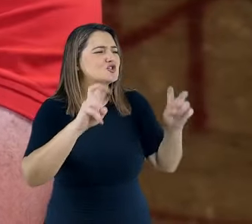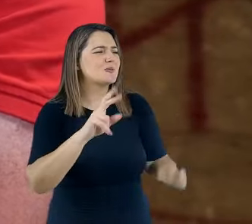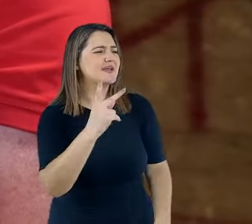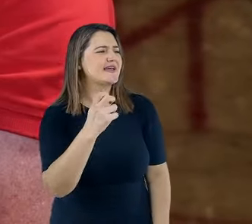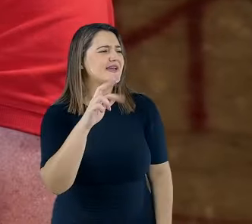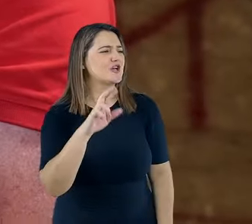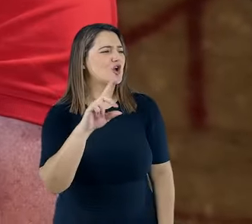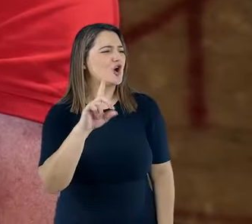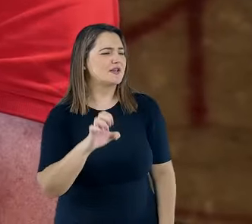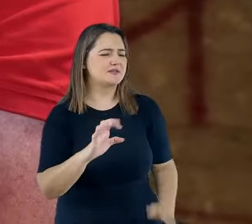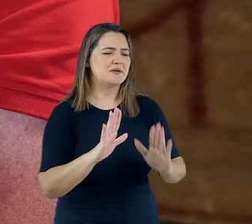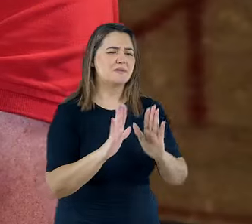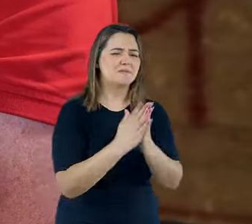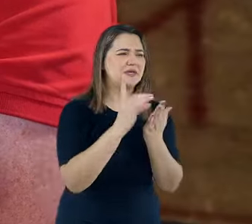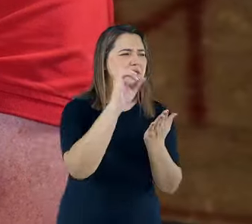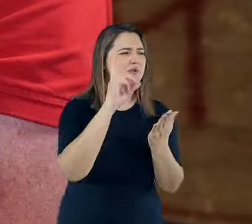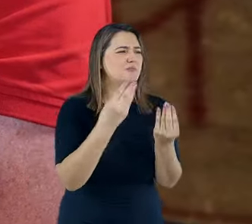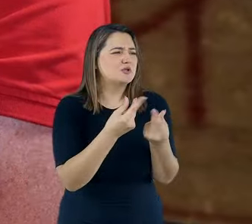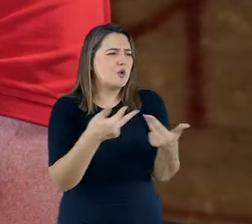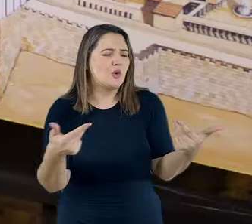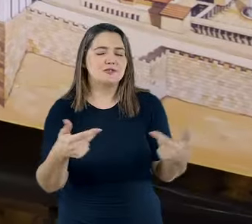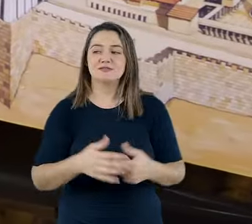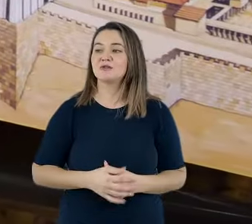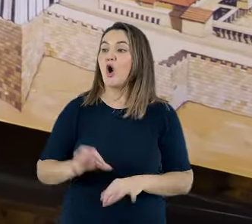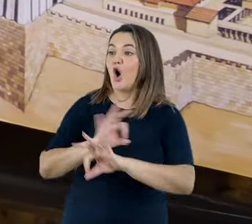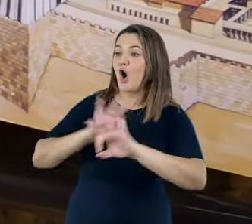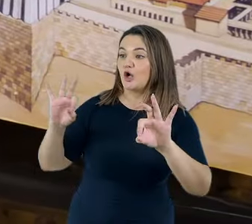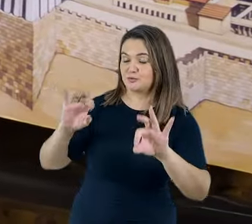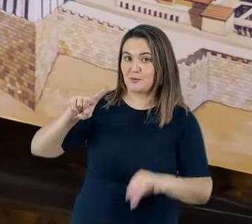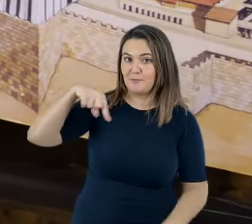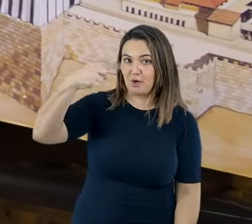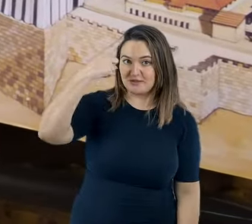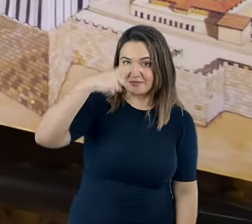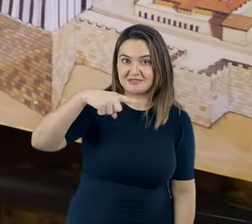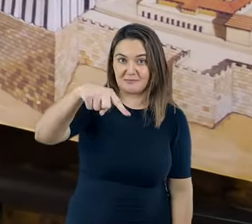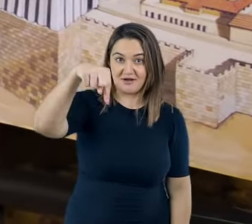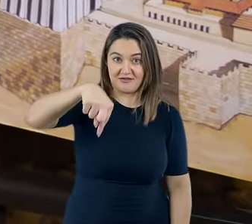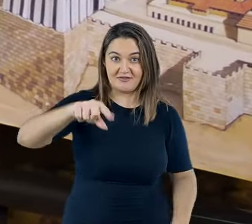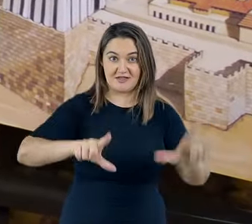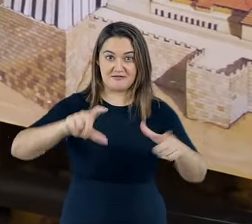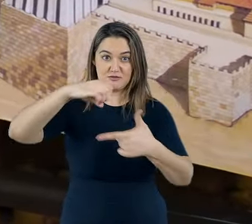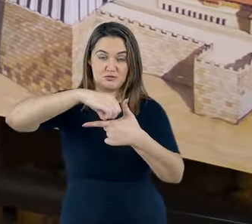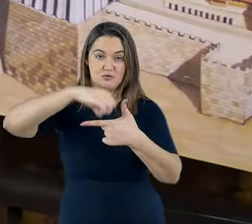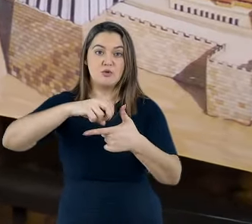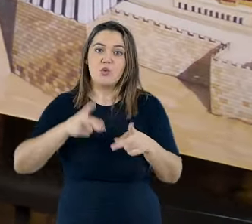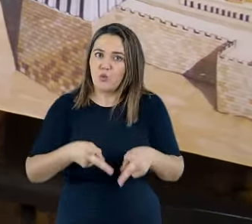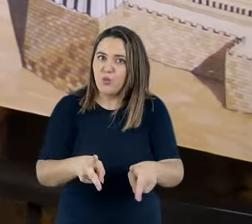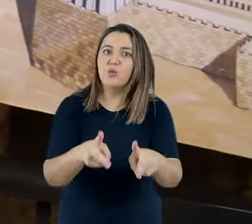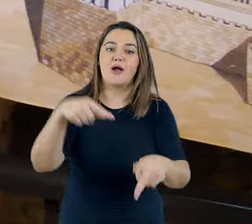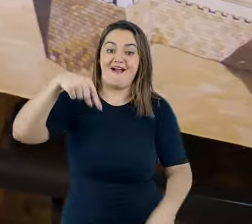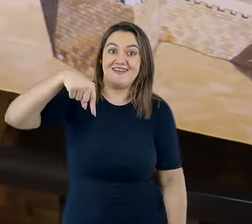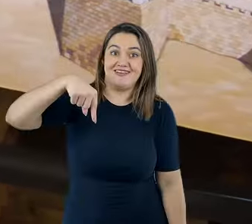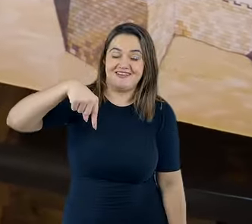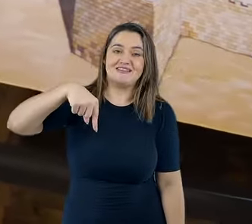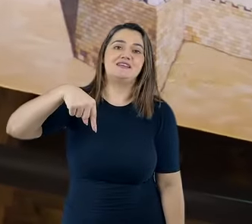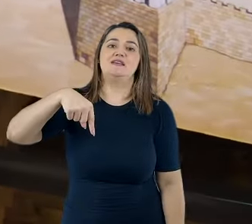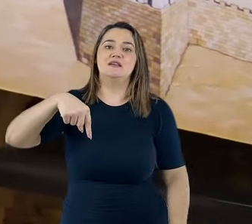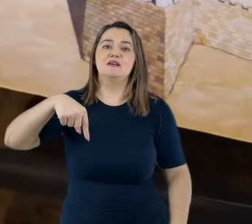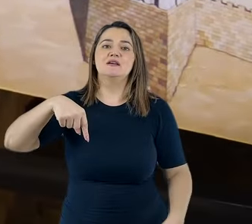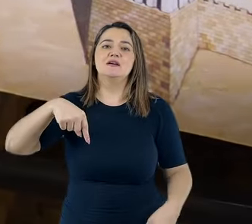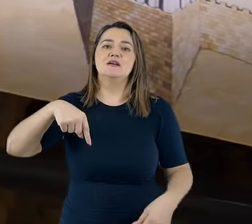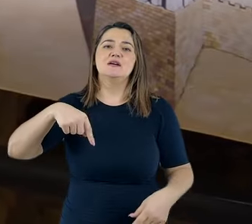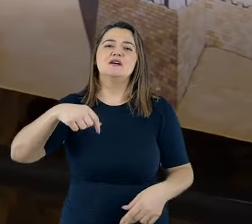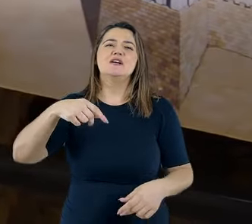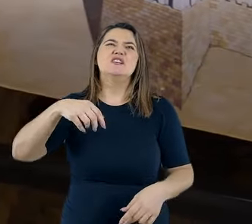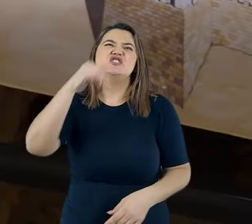Herodes, da Bíblia e de temas muito interessantes. Então, que ótimo. Então, semana que vem, aqui na TV Novo Tempo, nós vamos continuar aqui